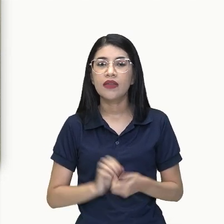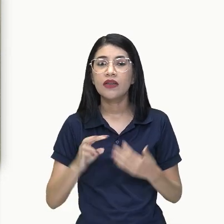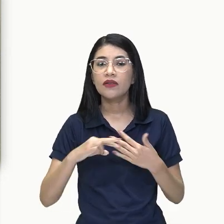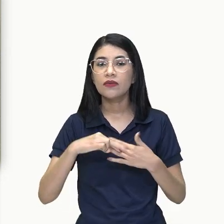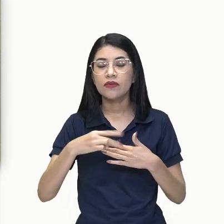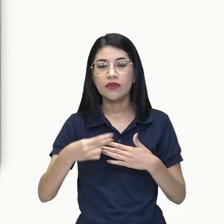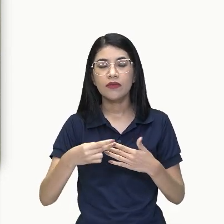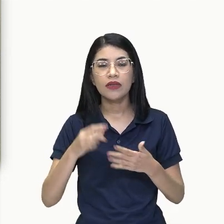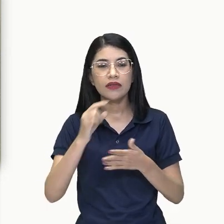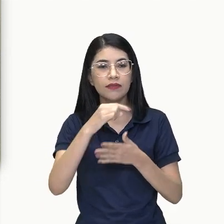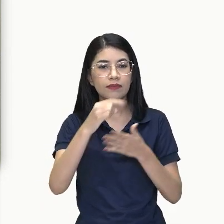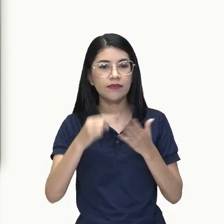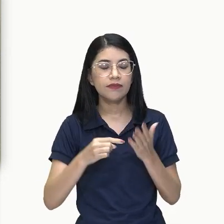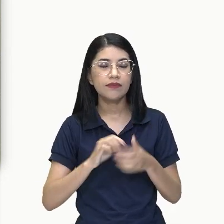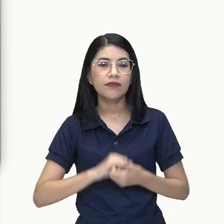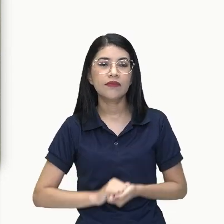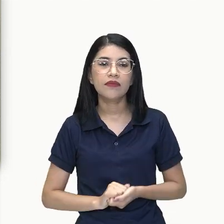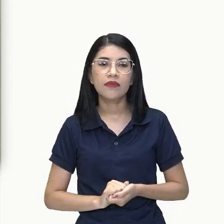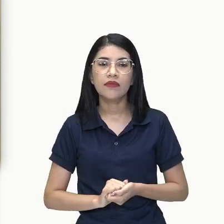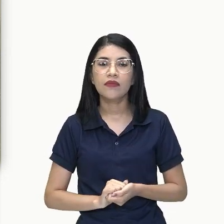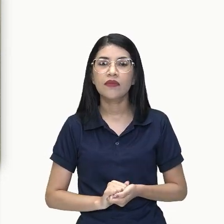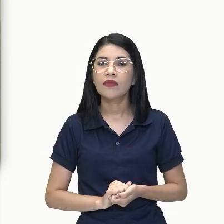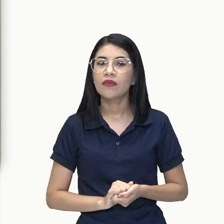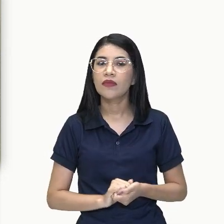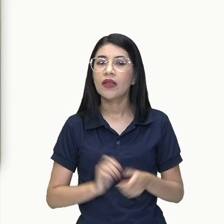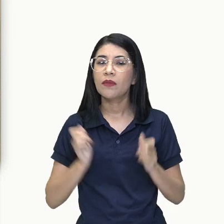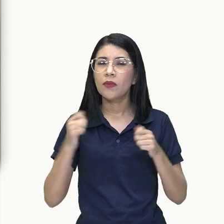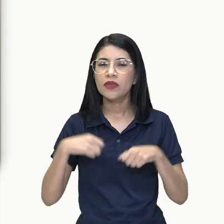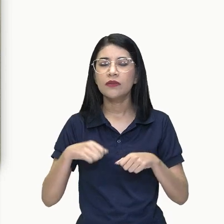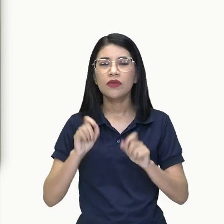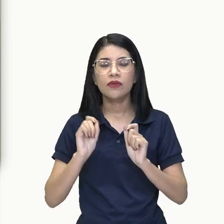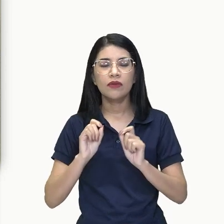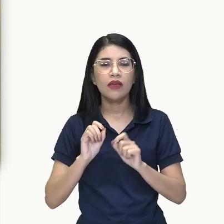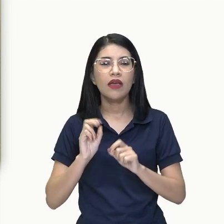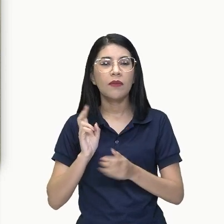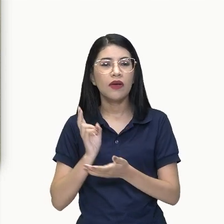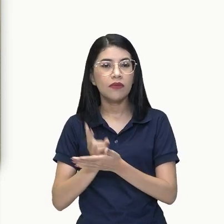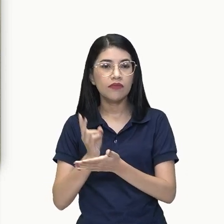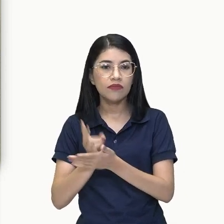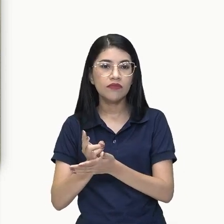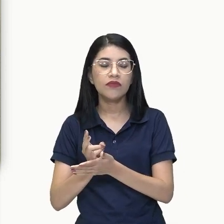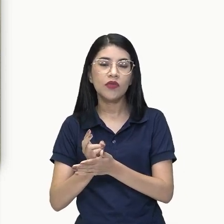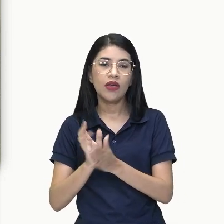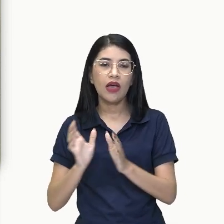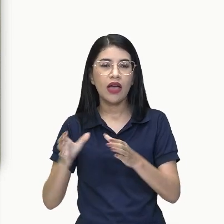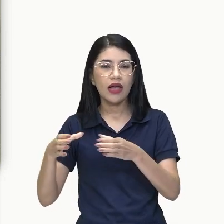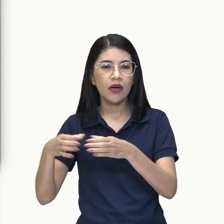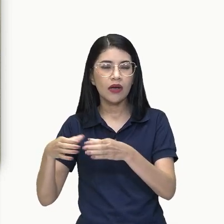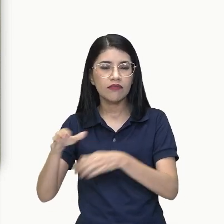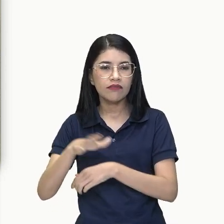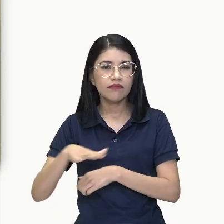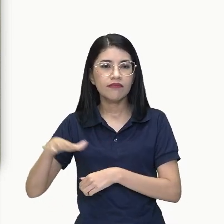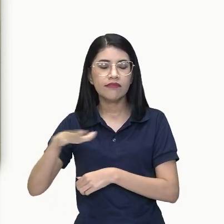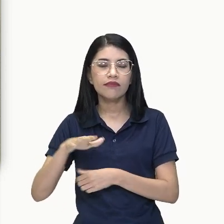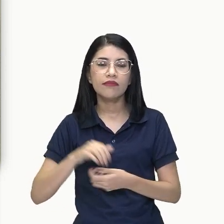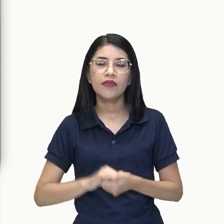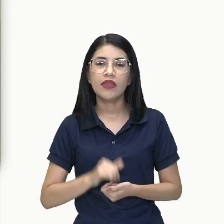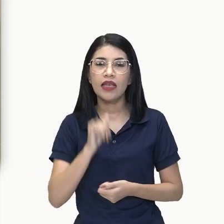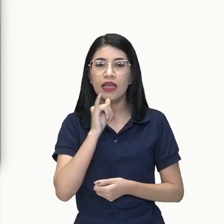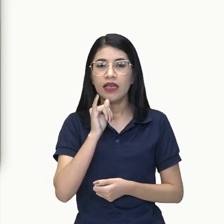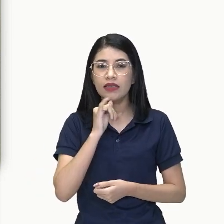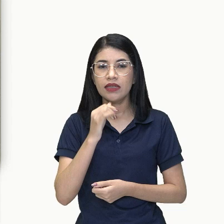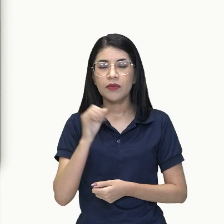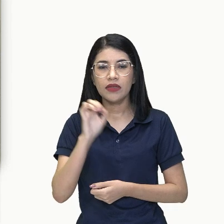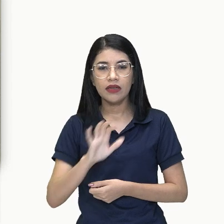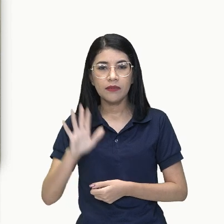seguintes. Possibilitou a manutenção da concentração de terras no Brasil. Aqui eu trouxe para vocês dois exemplos de dois